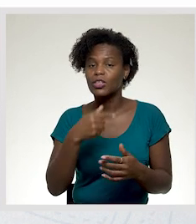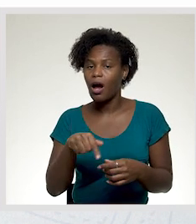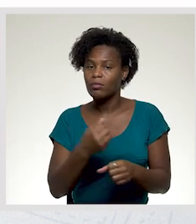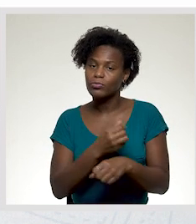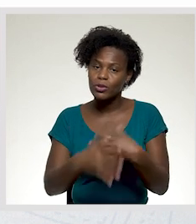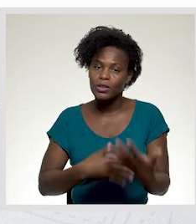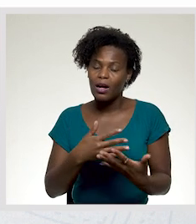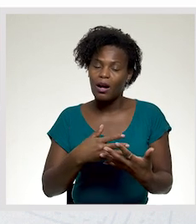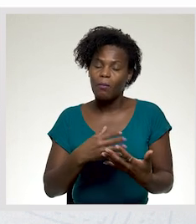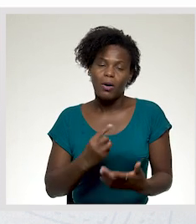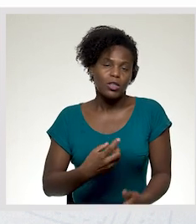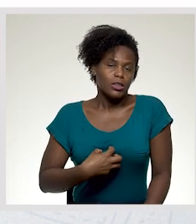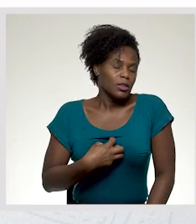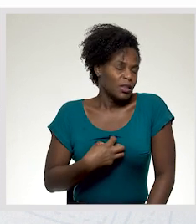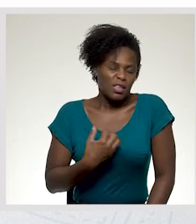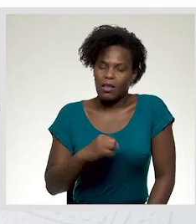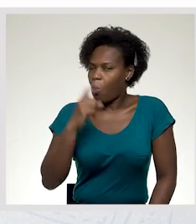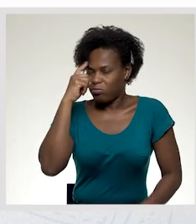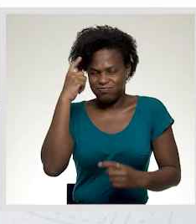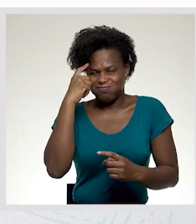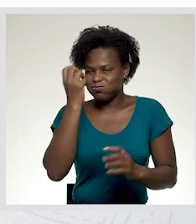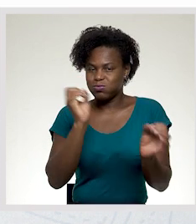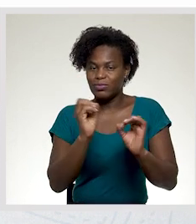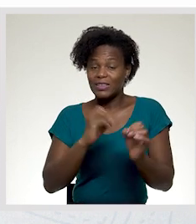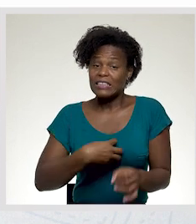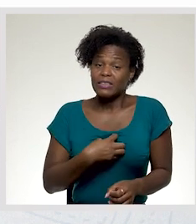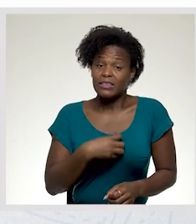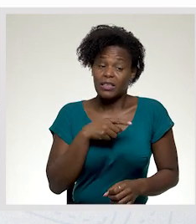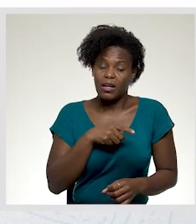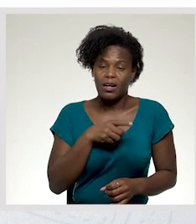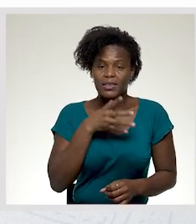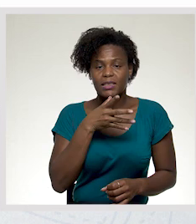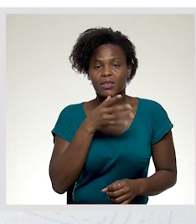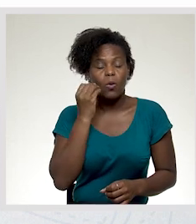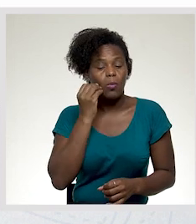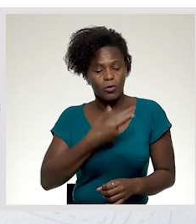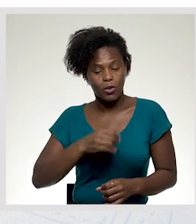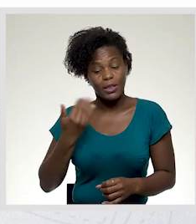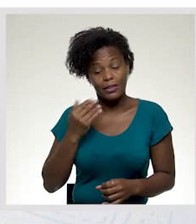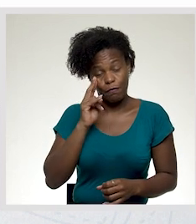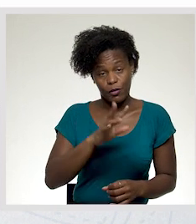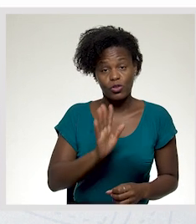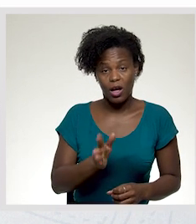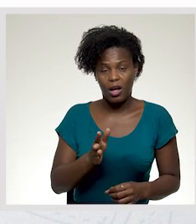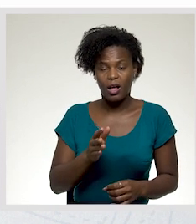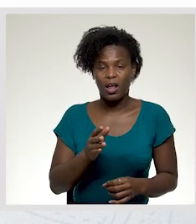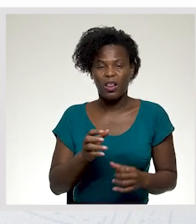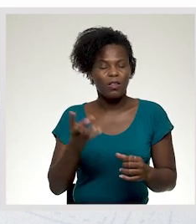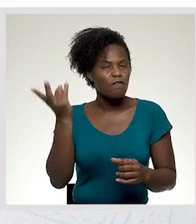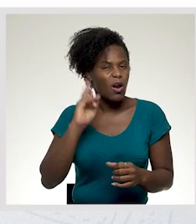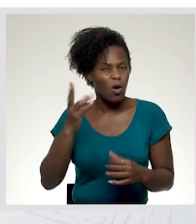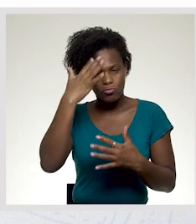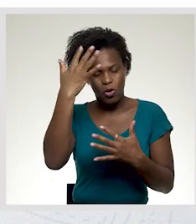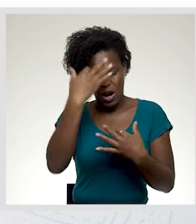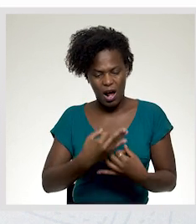em função de desejos não racionais, desejos esses que, como vimos, tiram todo o